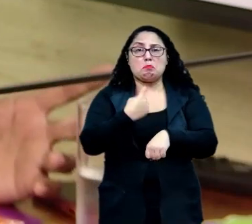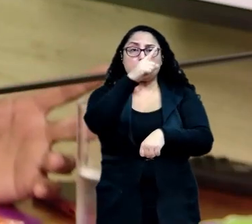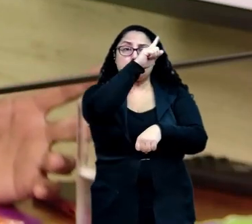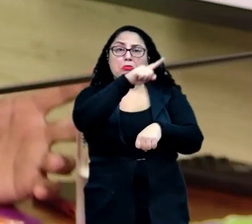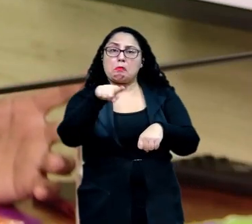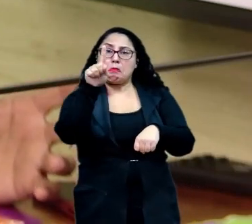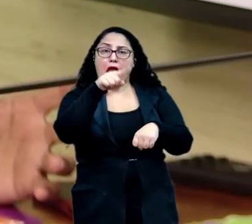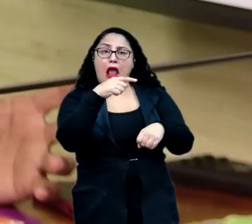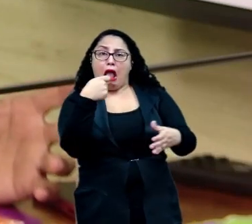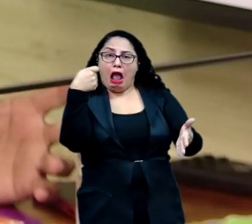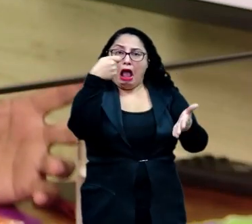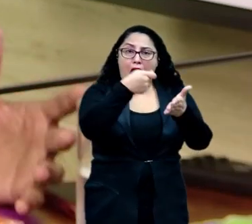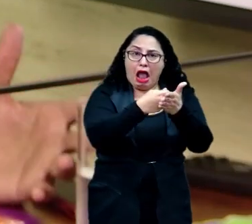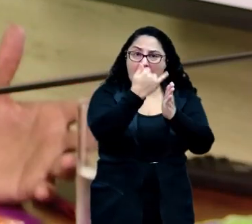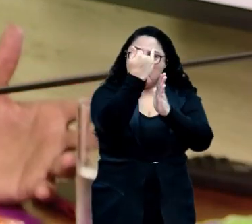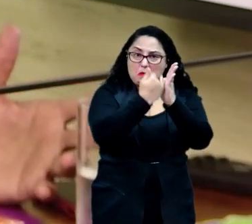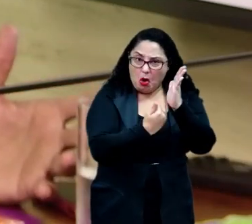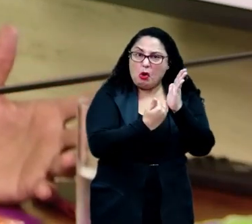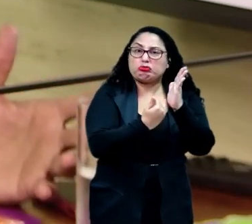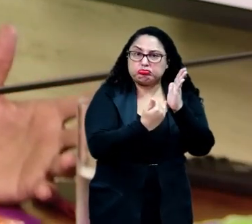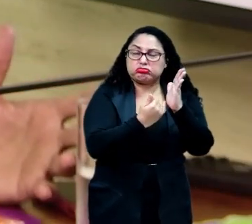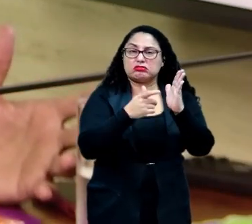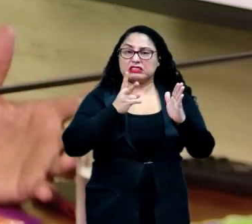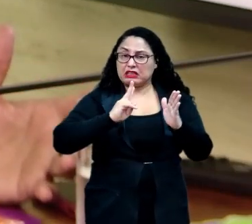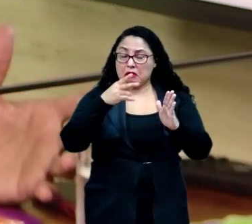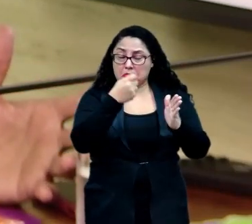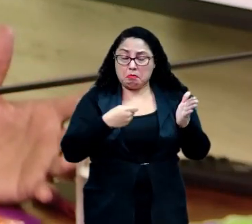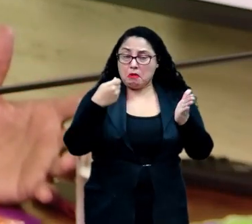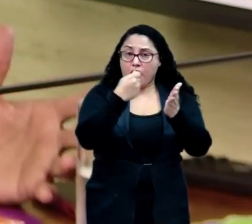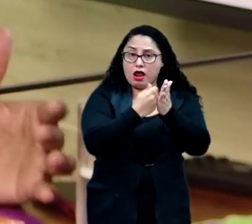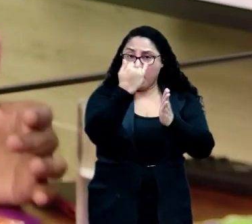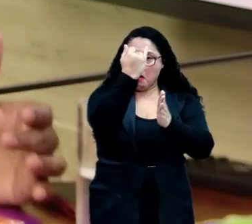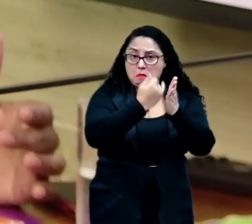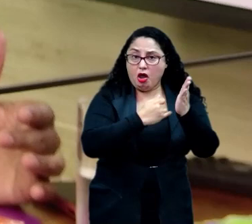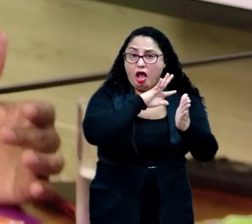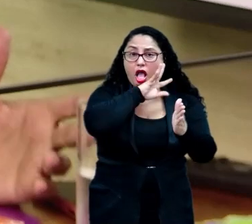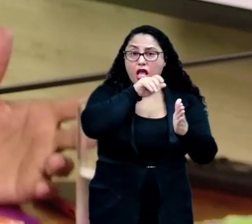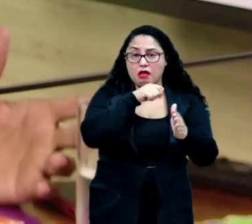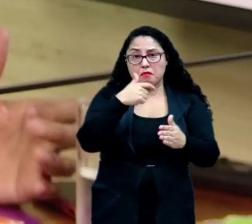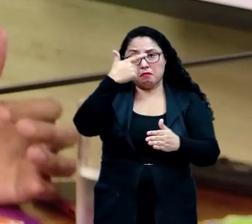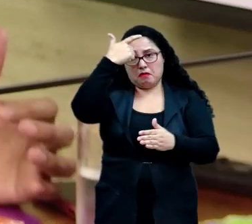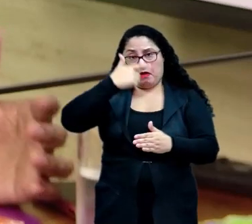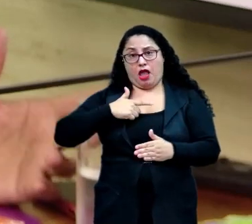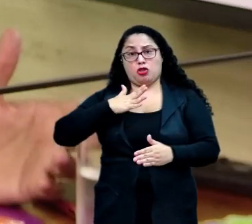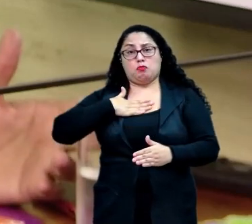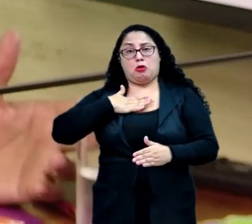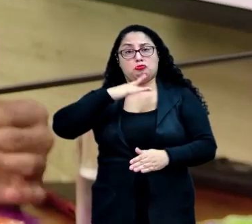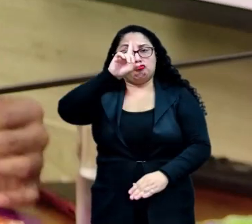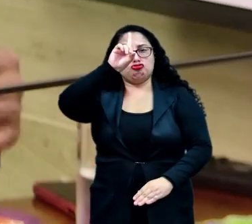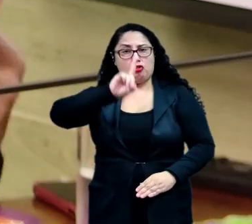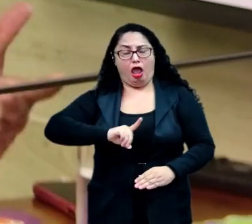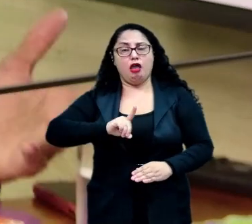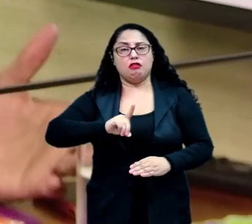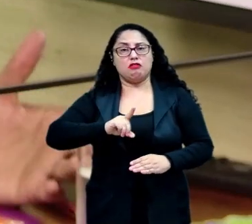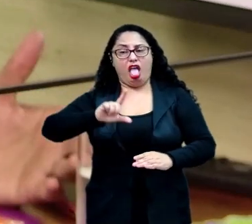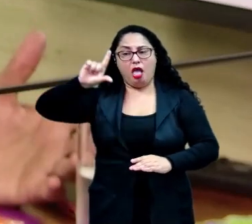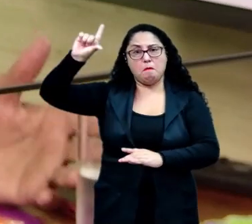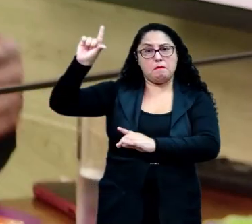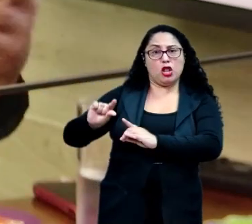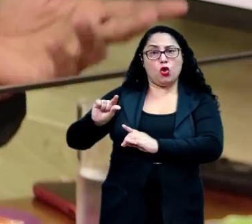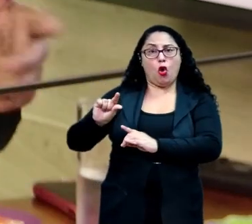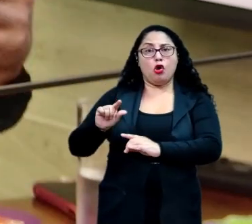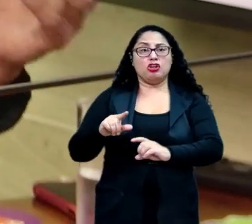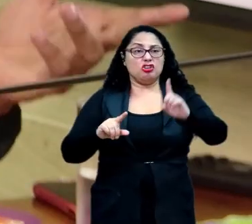de pagar imposto. Eu sempre tive que pagar um imposto, mas os meus direitos eram menores do